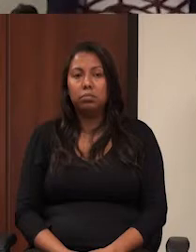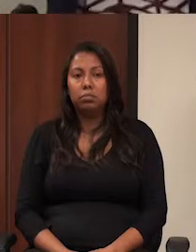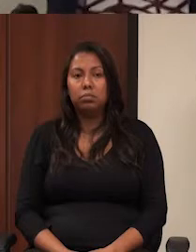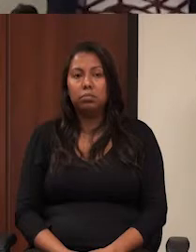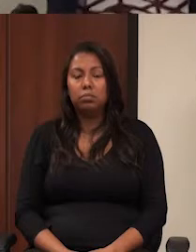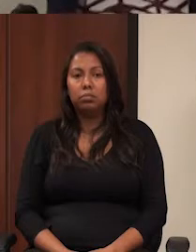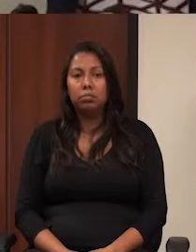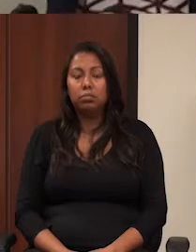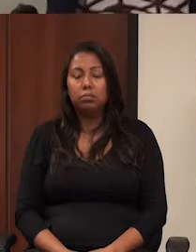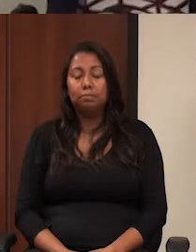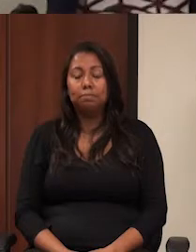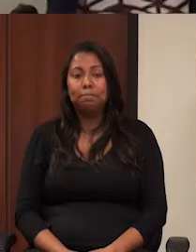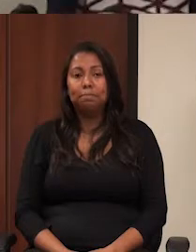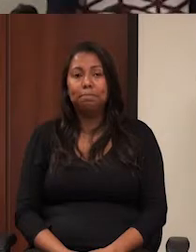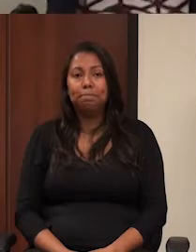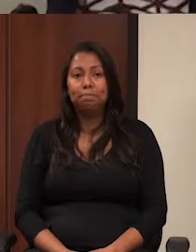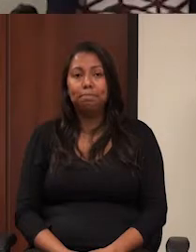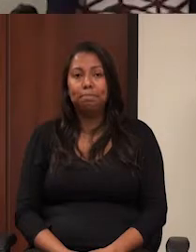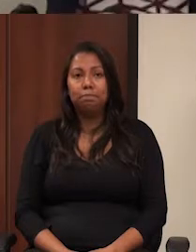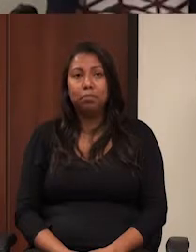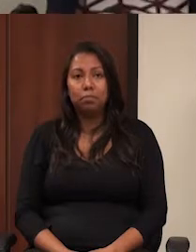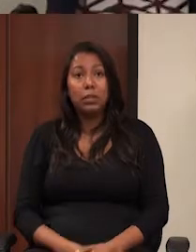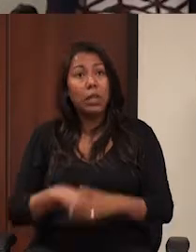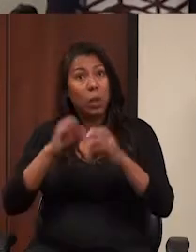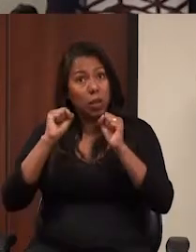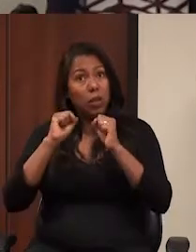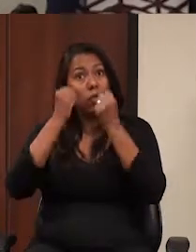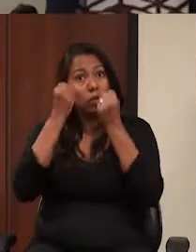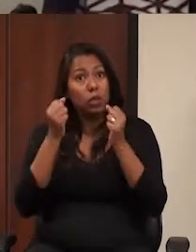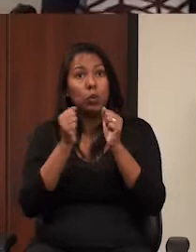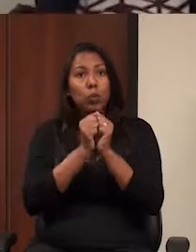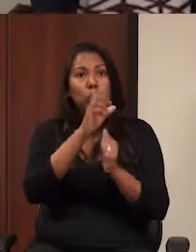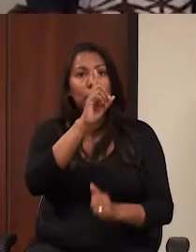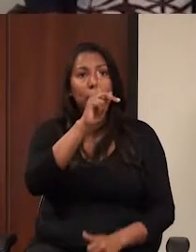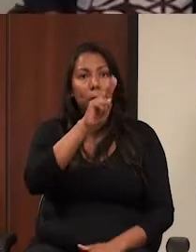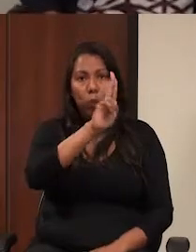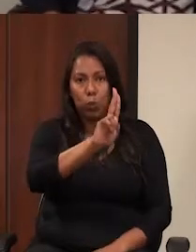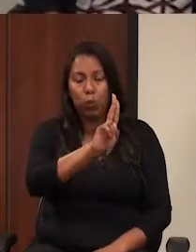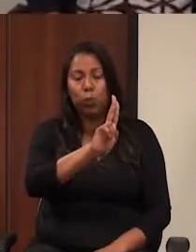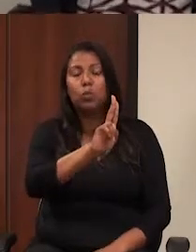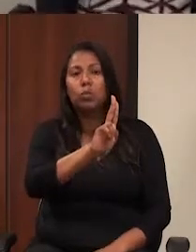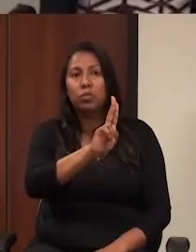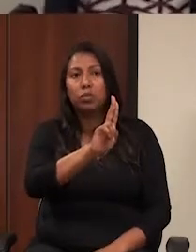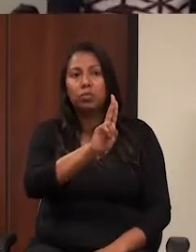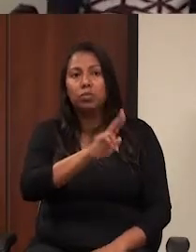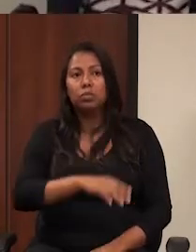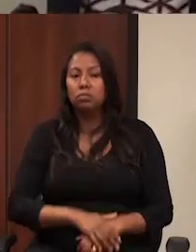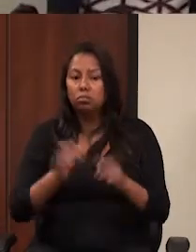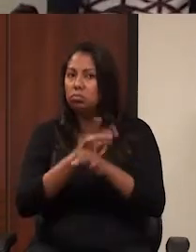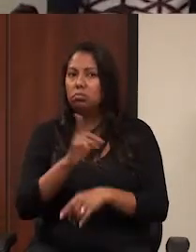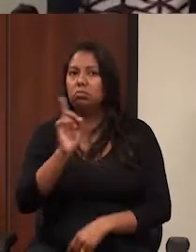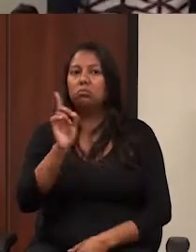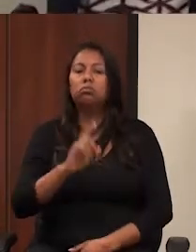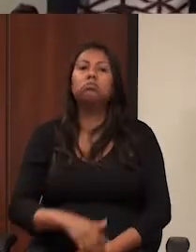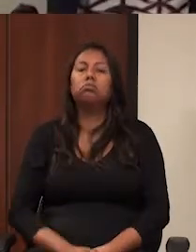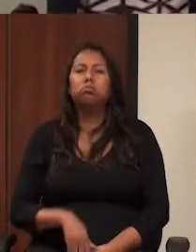Só para, na realidade, a atuação da Defensoria em conjunto com a DPU, com a Defensoria da União, ela não foi encerrada ainda. A gente